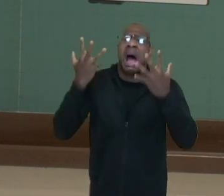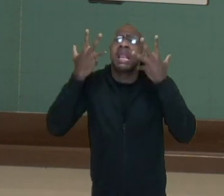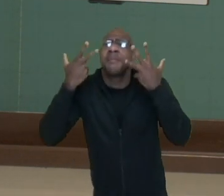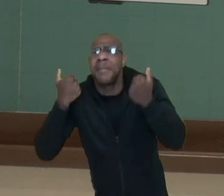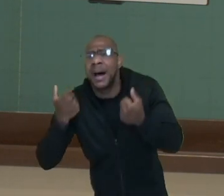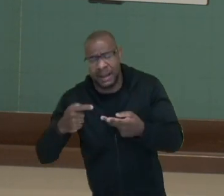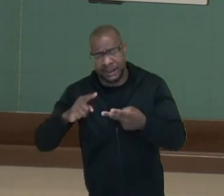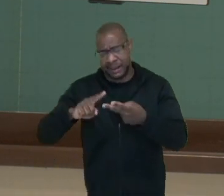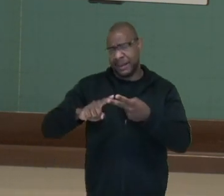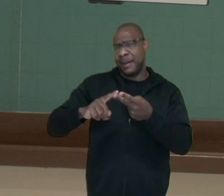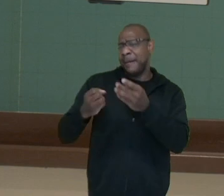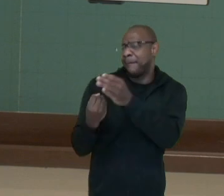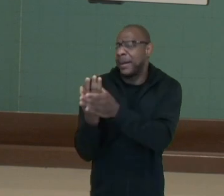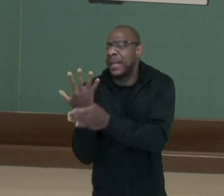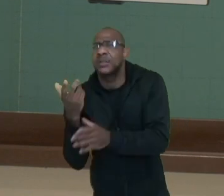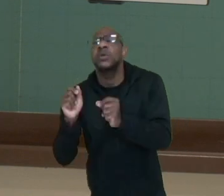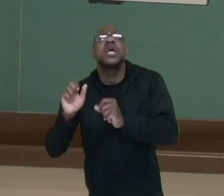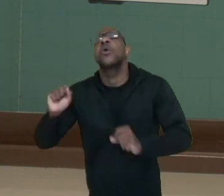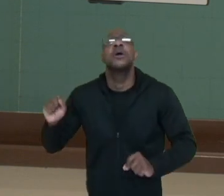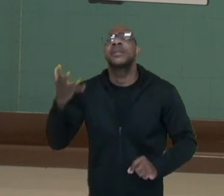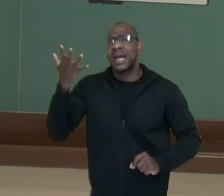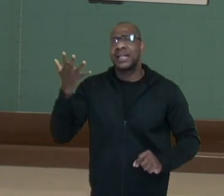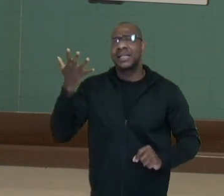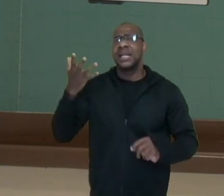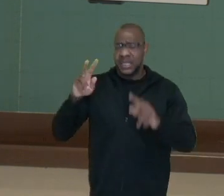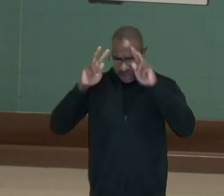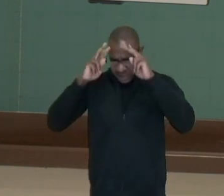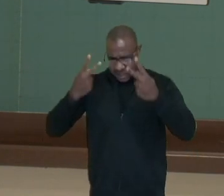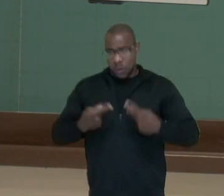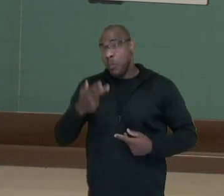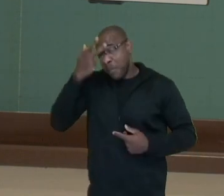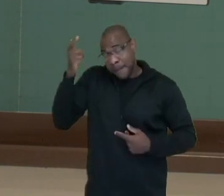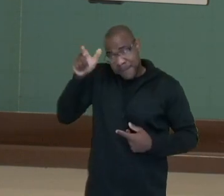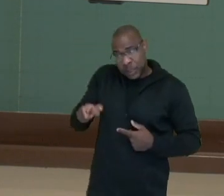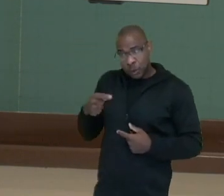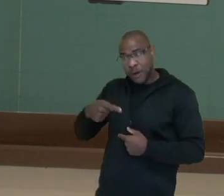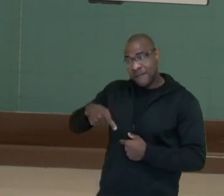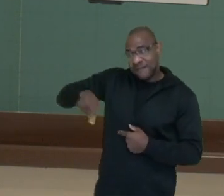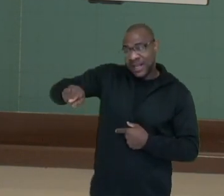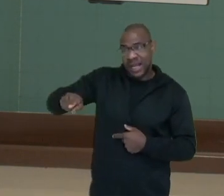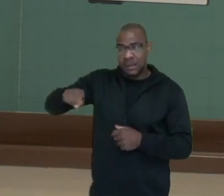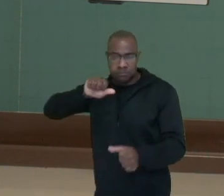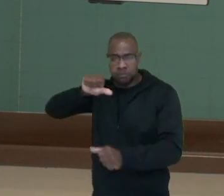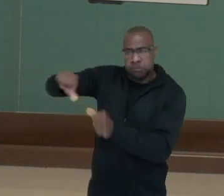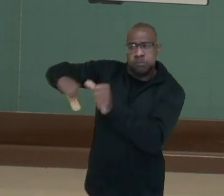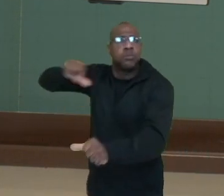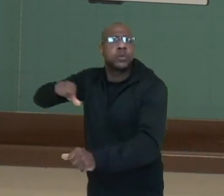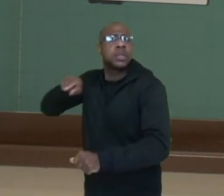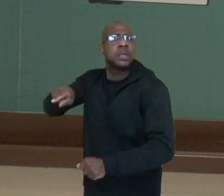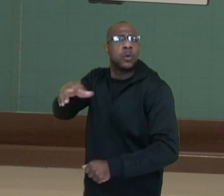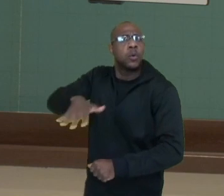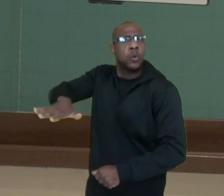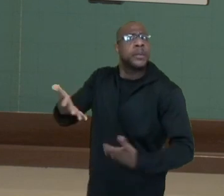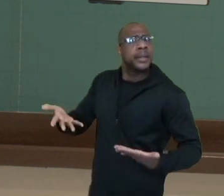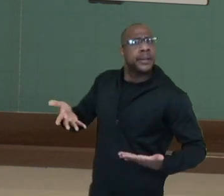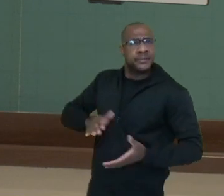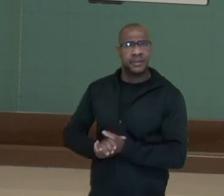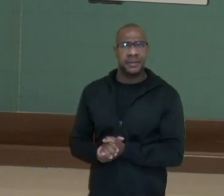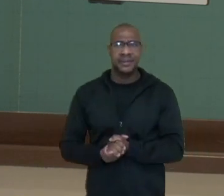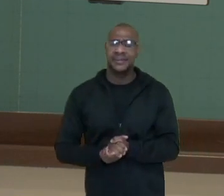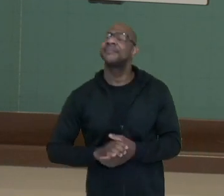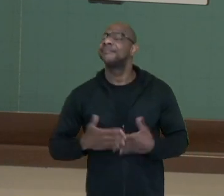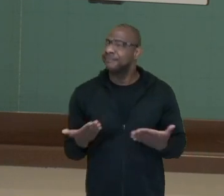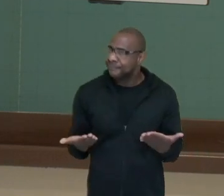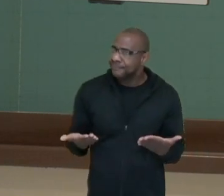que ocorre com esses seres vivos quando o ser humano vai lá e interfere? Bem, primeira coisa que já vai acontecer ali, né?